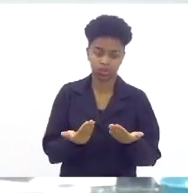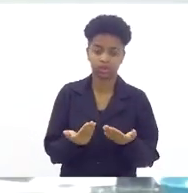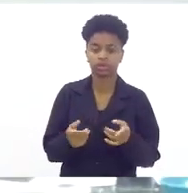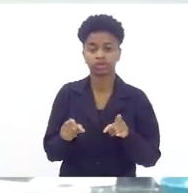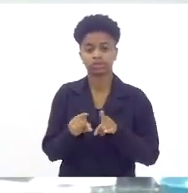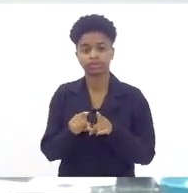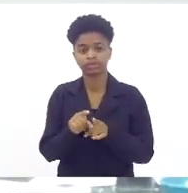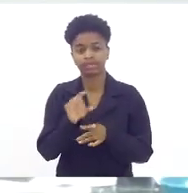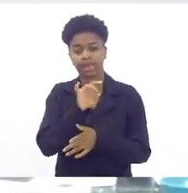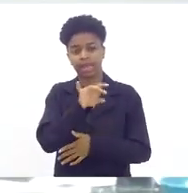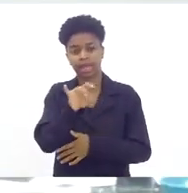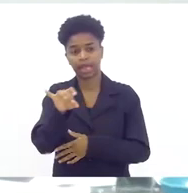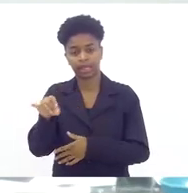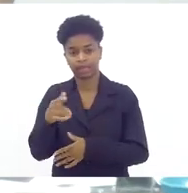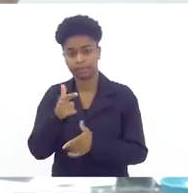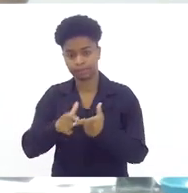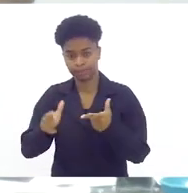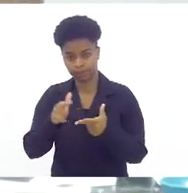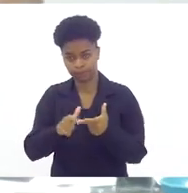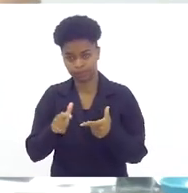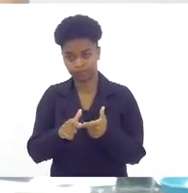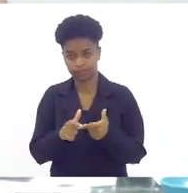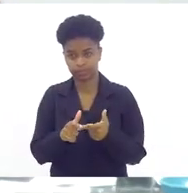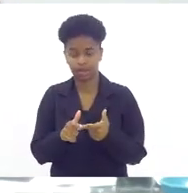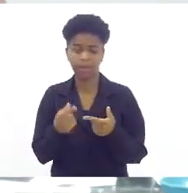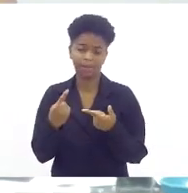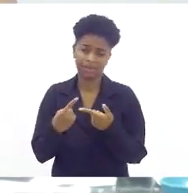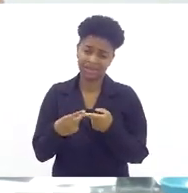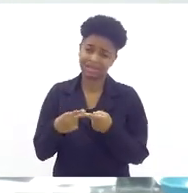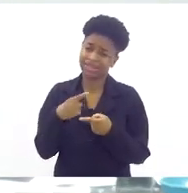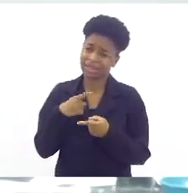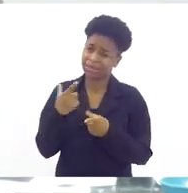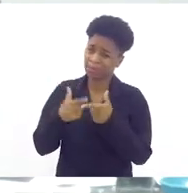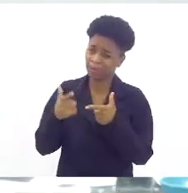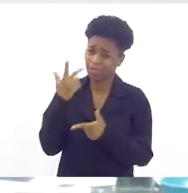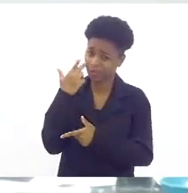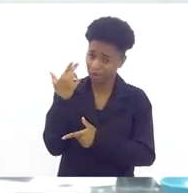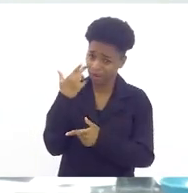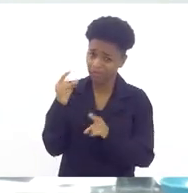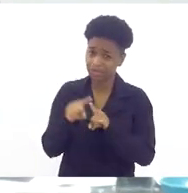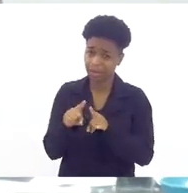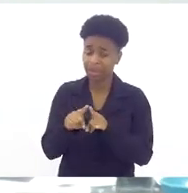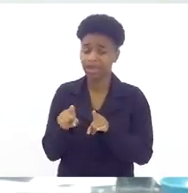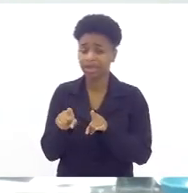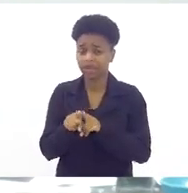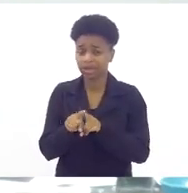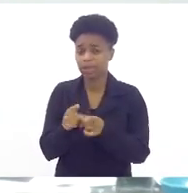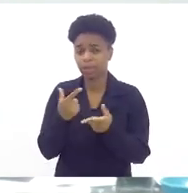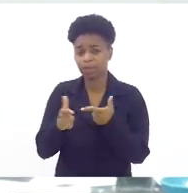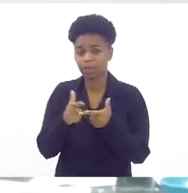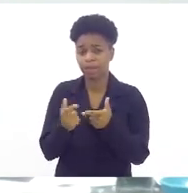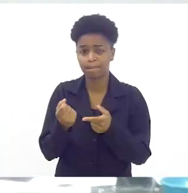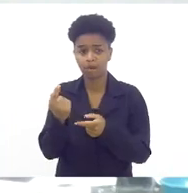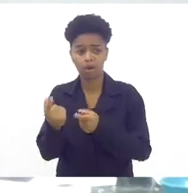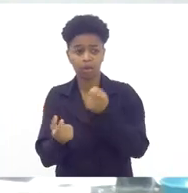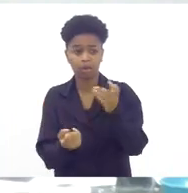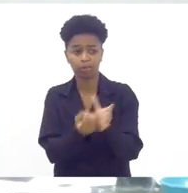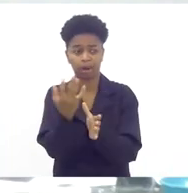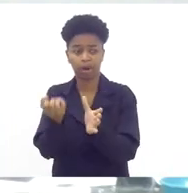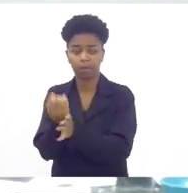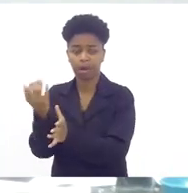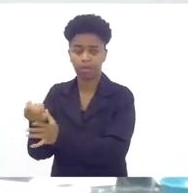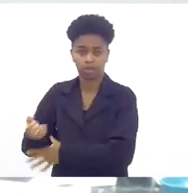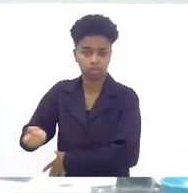pegando cada problema que também você tem os problemas normais e os problemas que vão surgindo dali